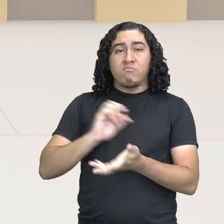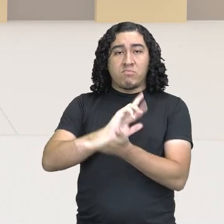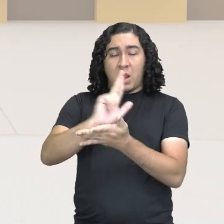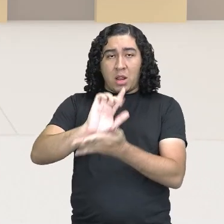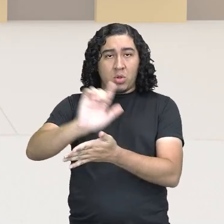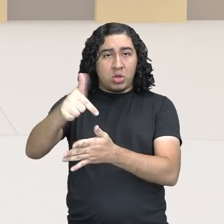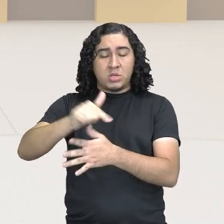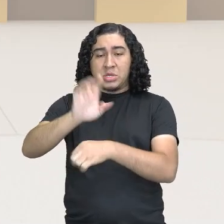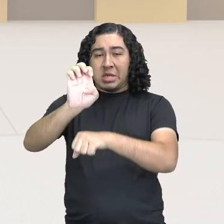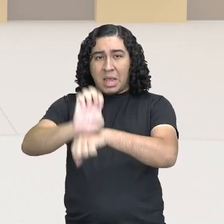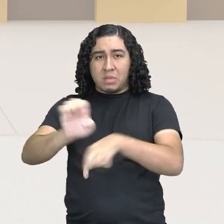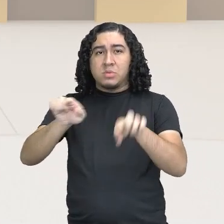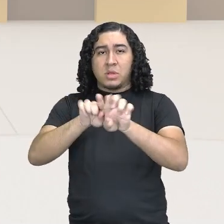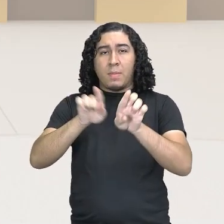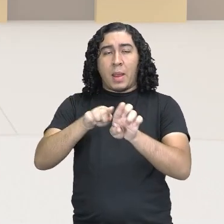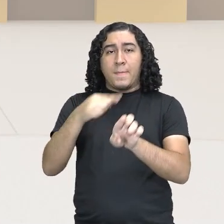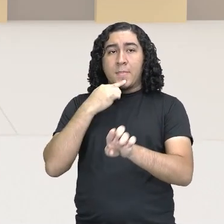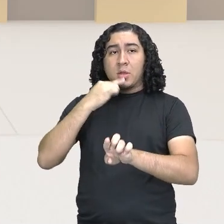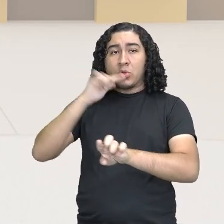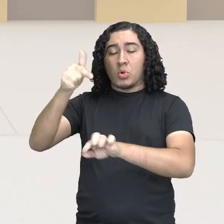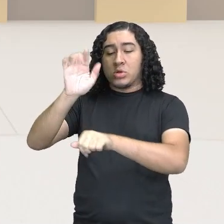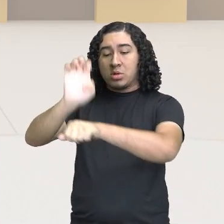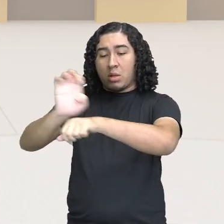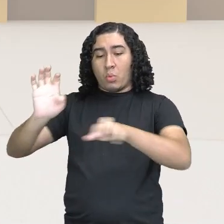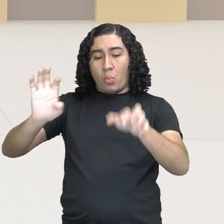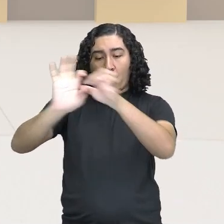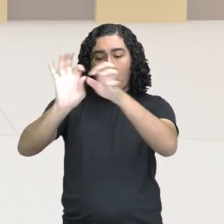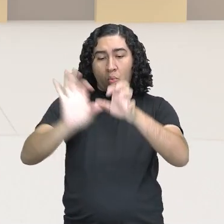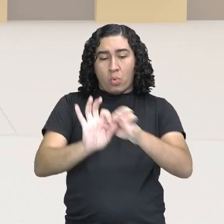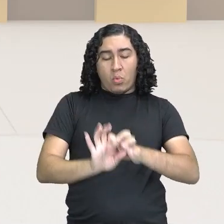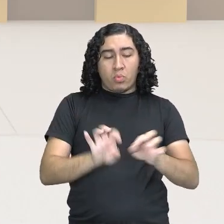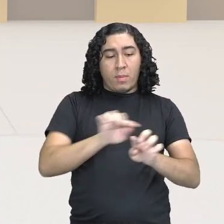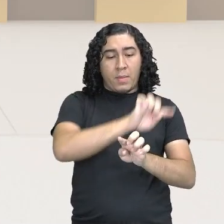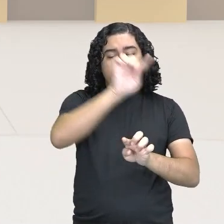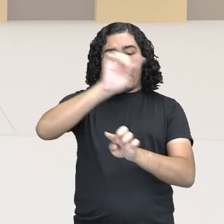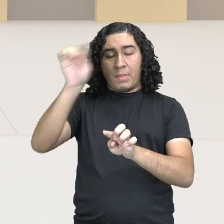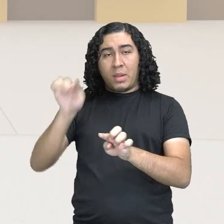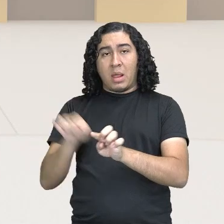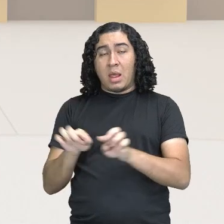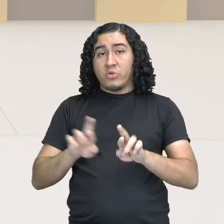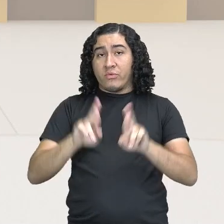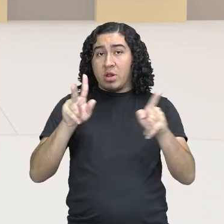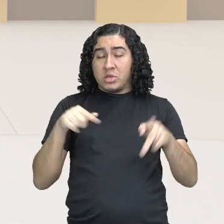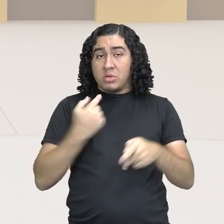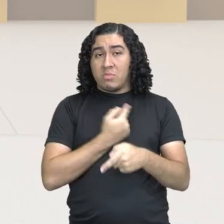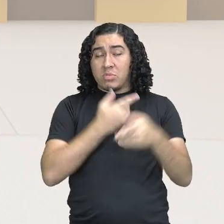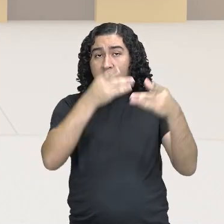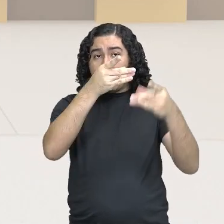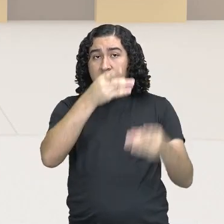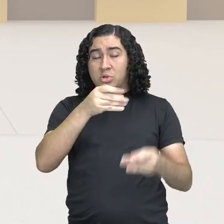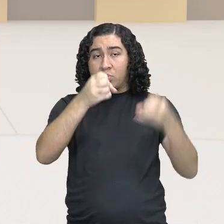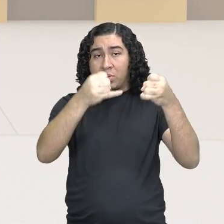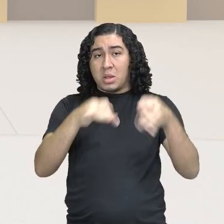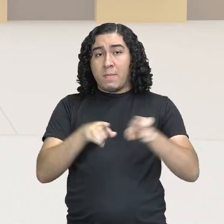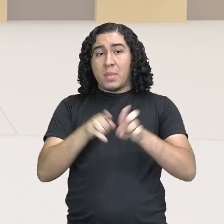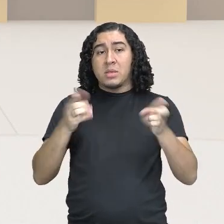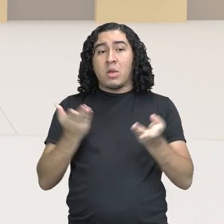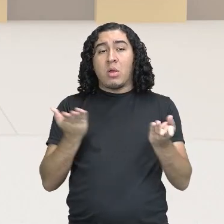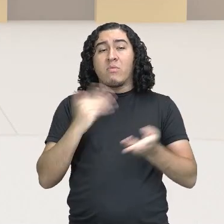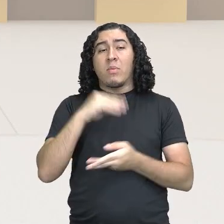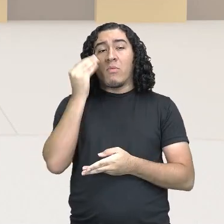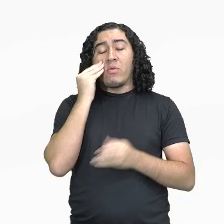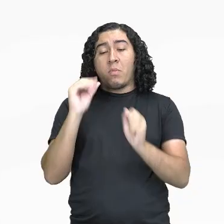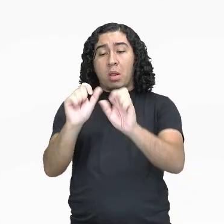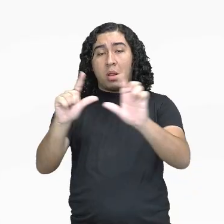uma parte também do Cerrado lá no Tocantins, tá ok? Então, essa diferenciação nós vamos fazer. Mas eu quero agora chamar para a